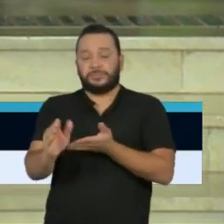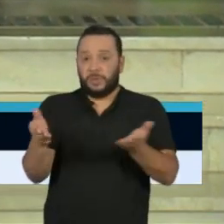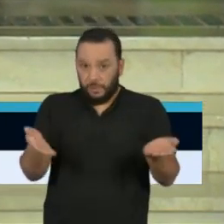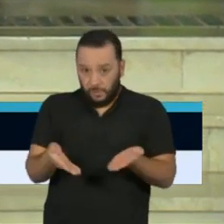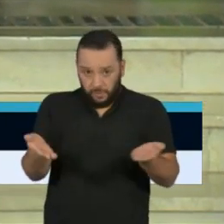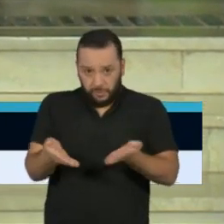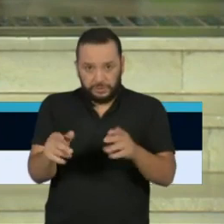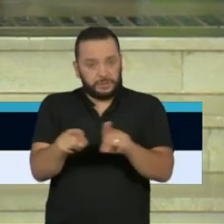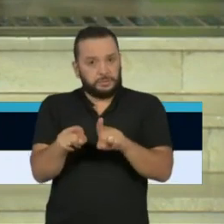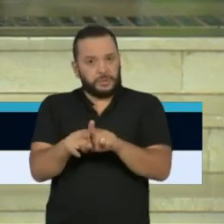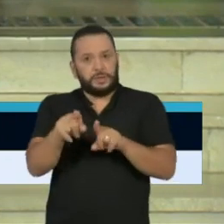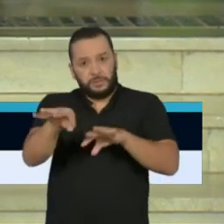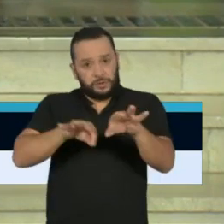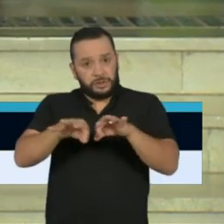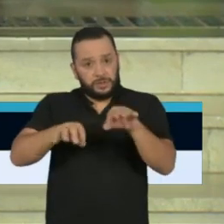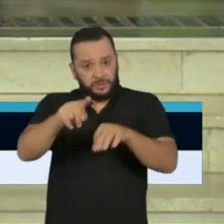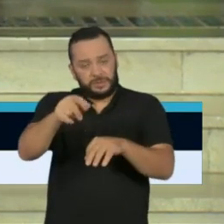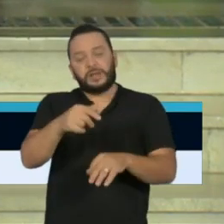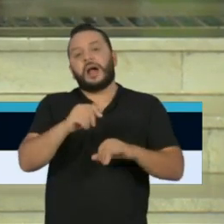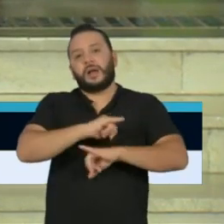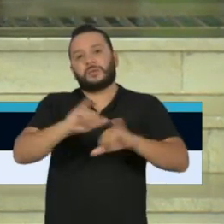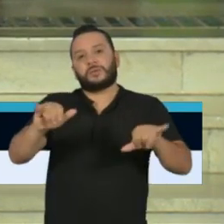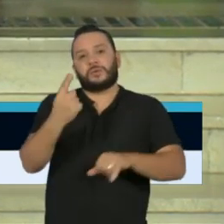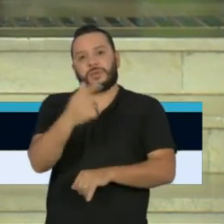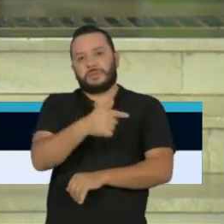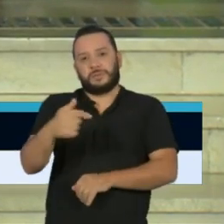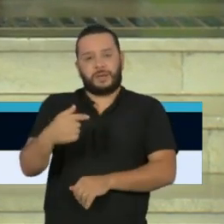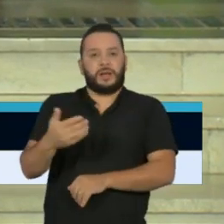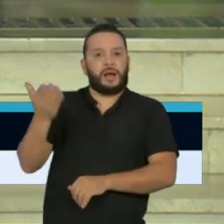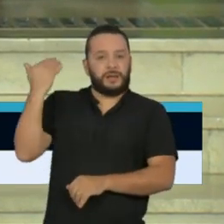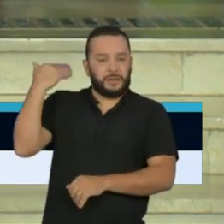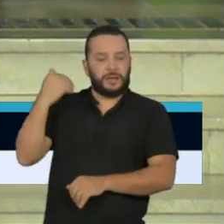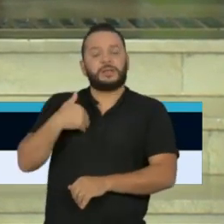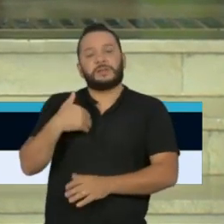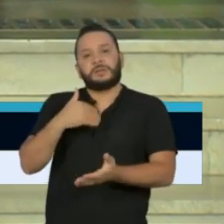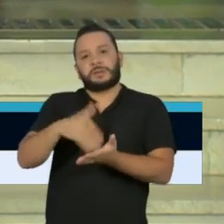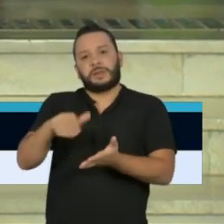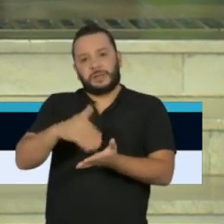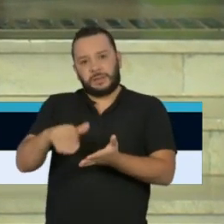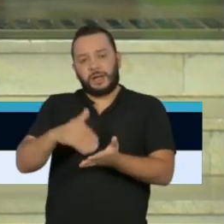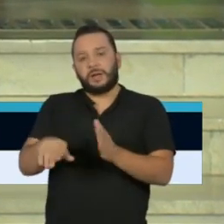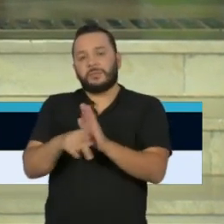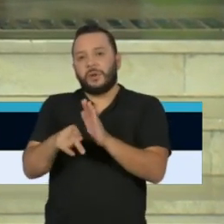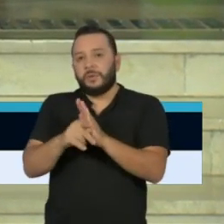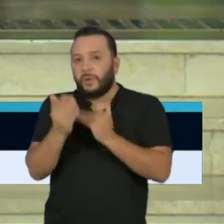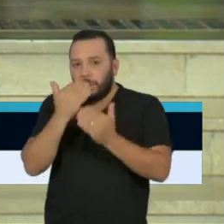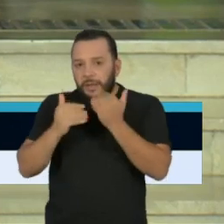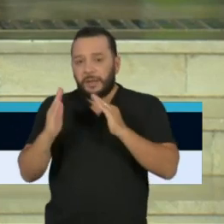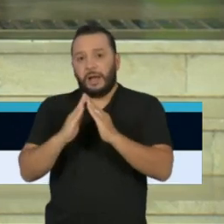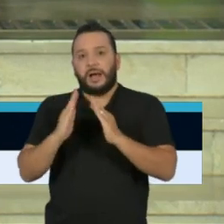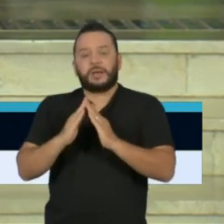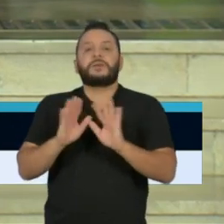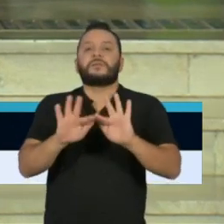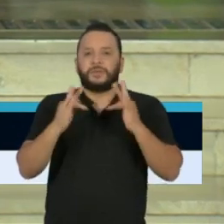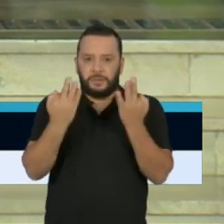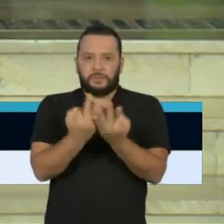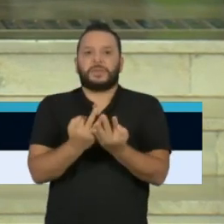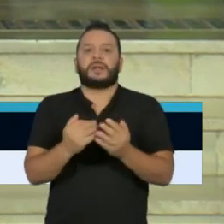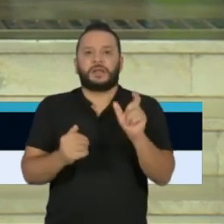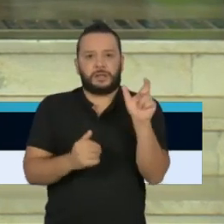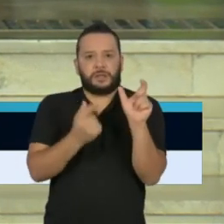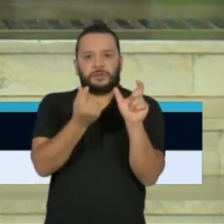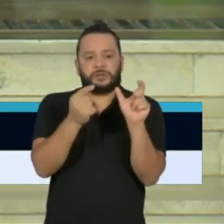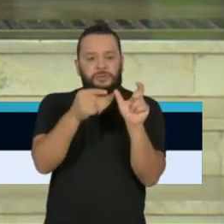inclusive, o programa que o senhor anunciou uma semana atrás, do secretário Rosselli do Merenda em Casa, as primeiras famílias começam a receber esse